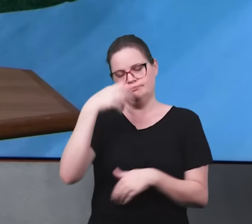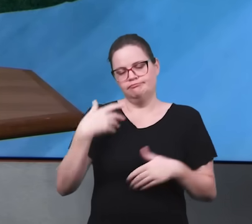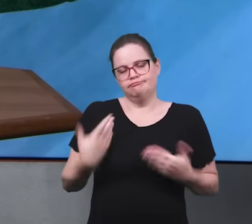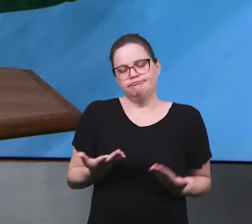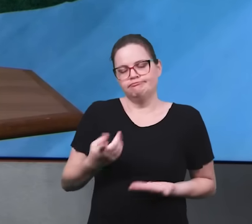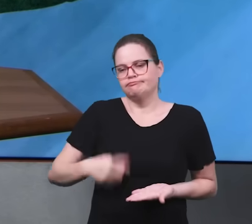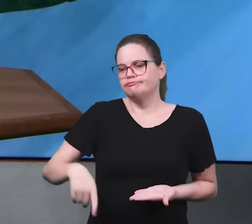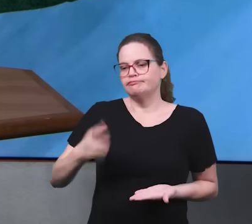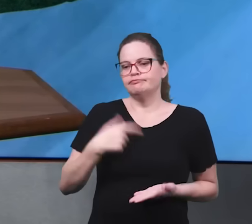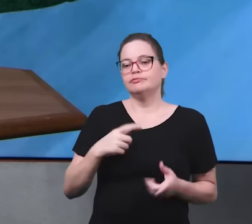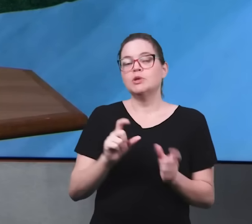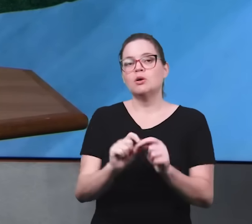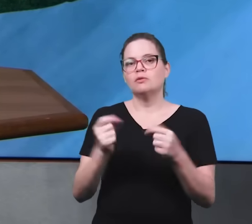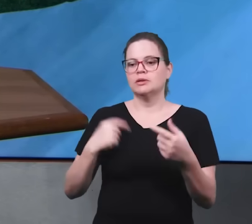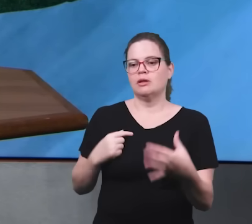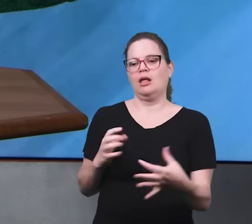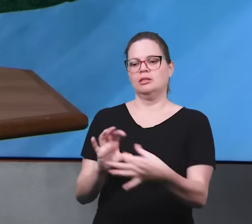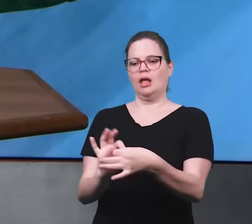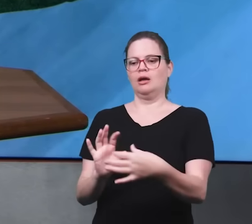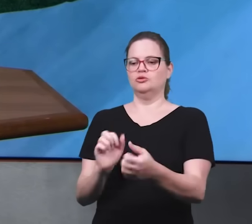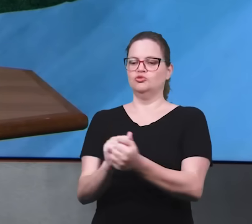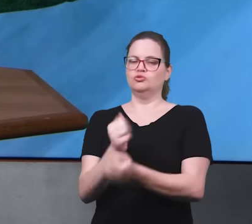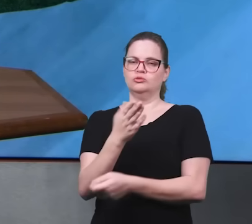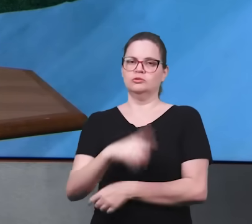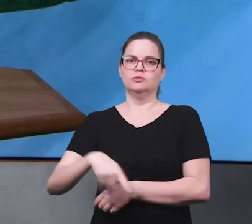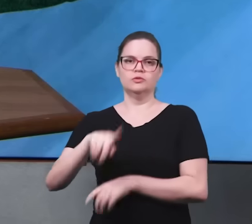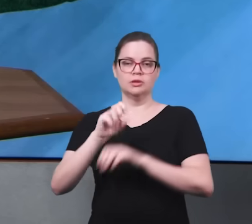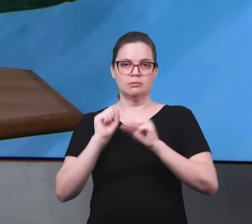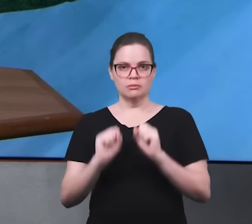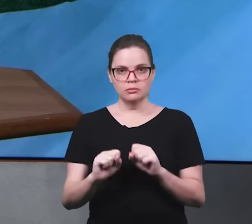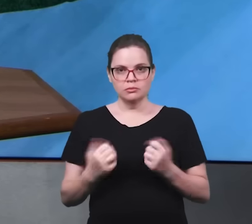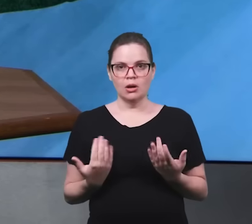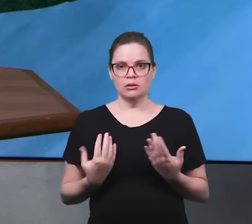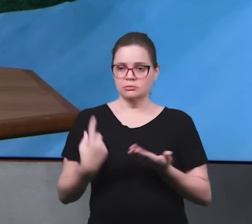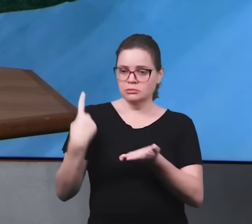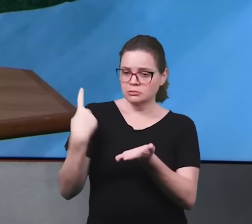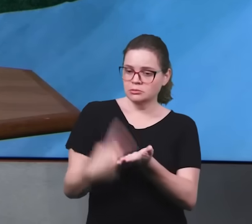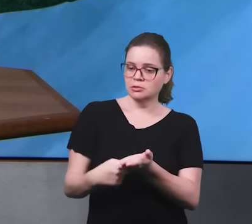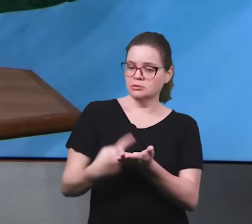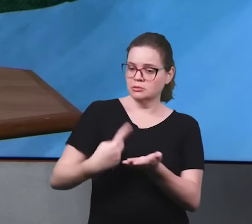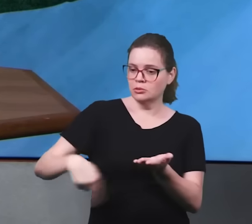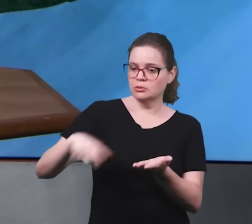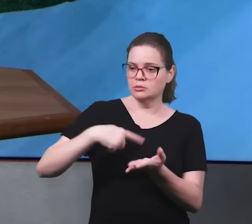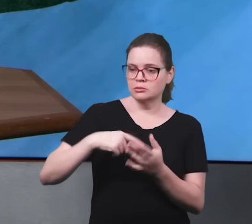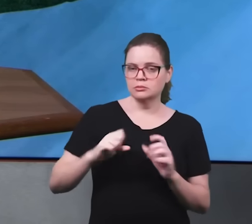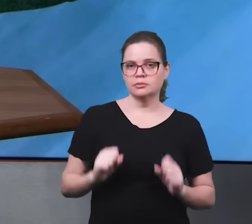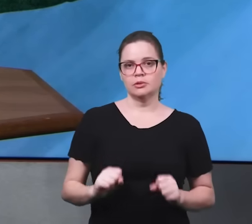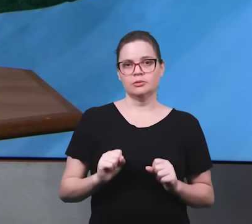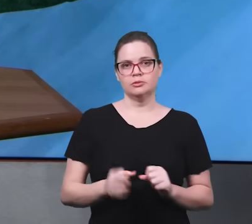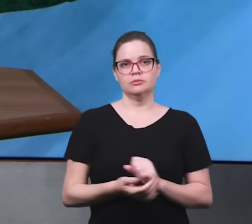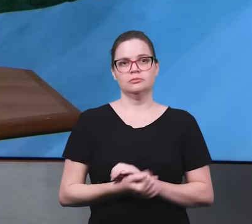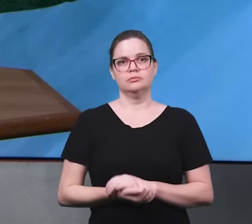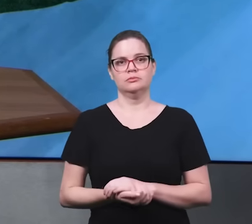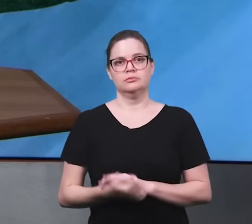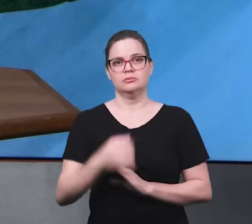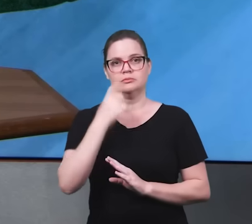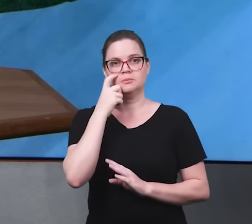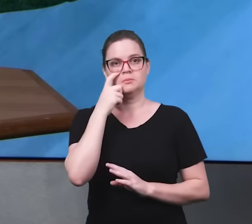não temos outra coisa a não ser nos render. Faça aliança conosco. Faça aliança